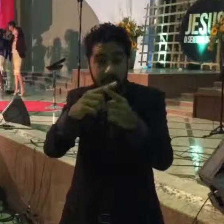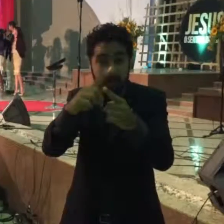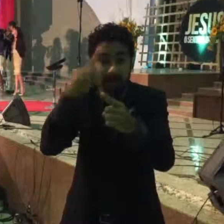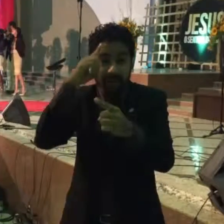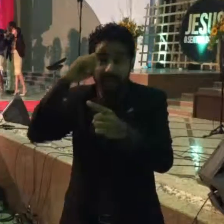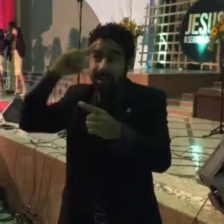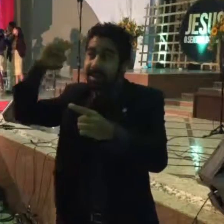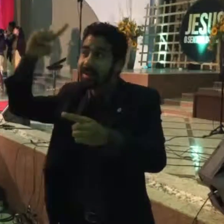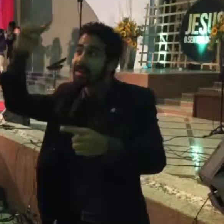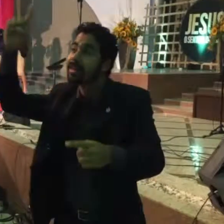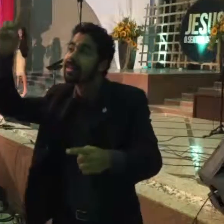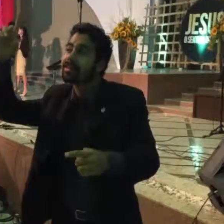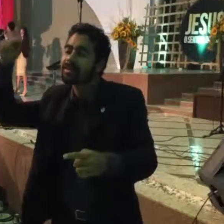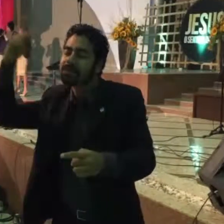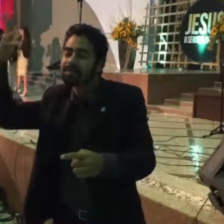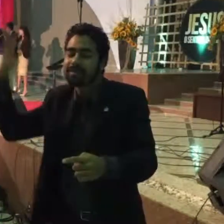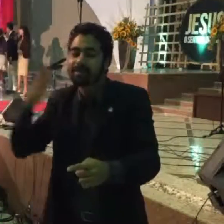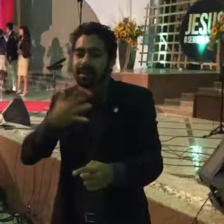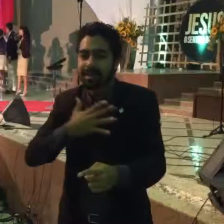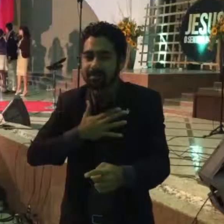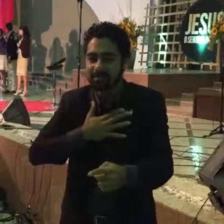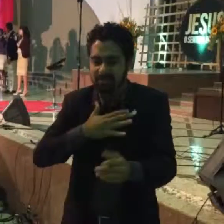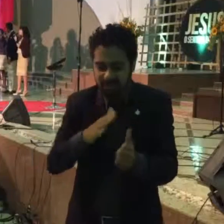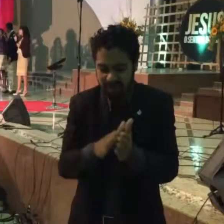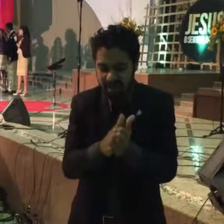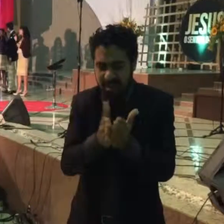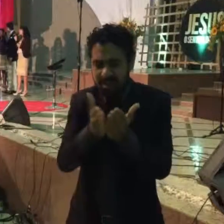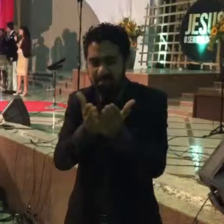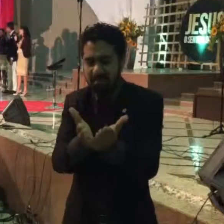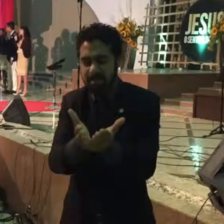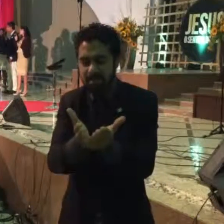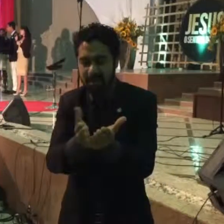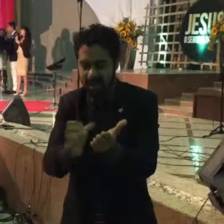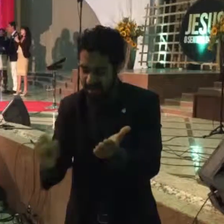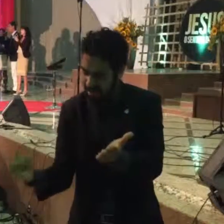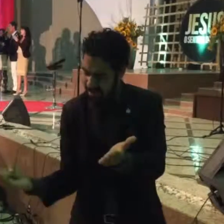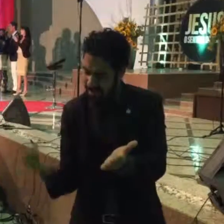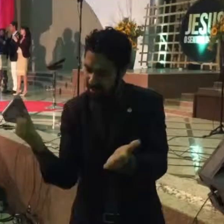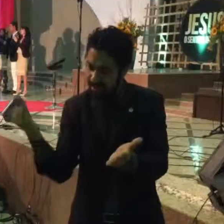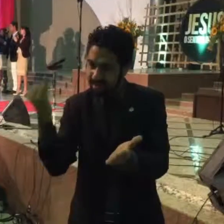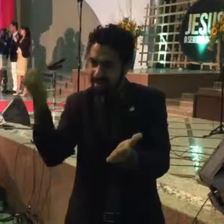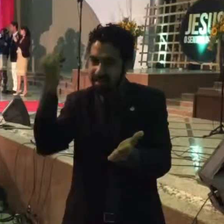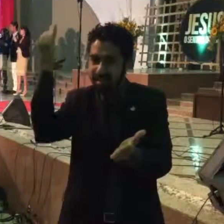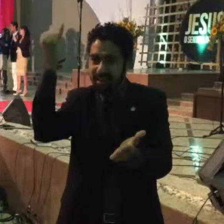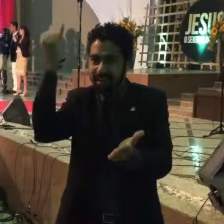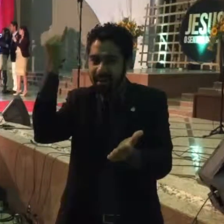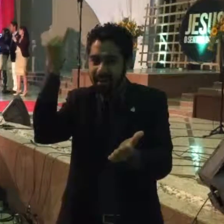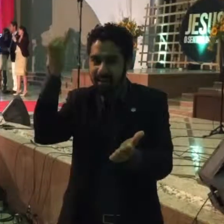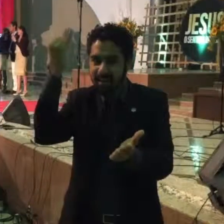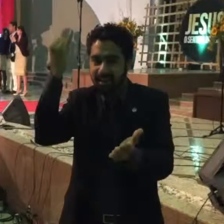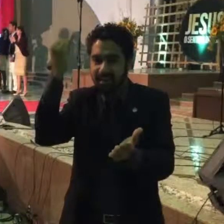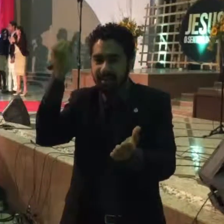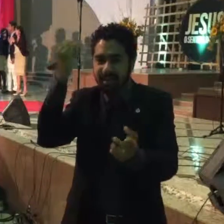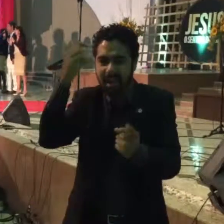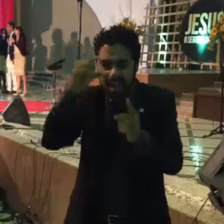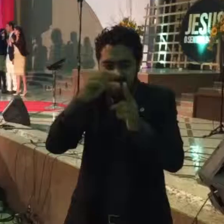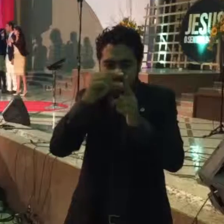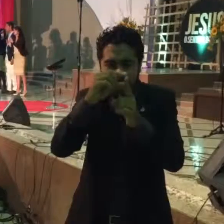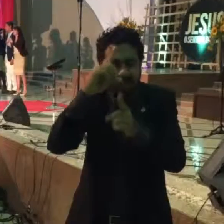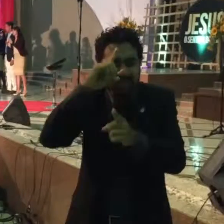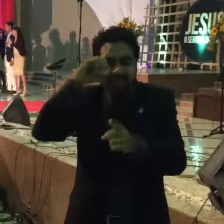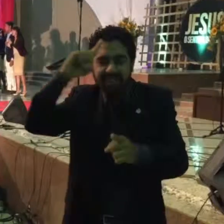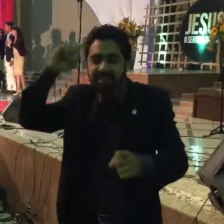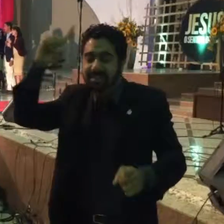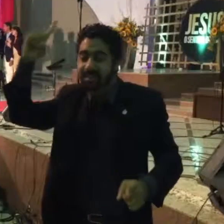céu A Bíblia é, réia de fé, a palavra